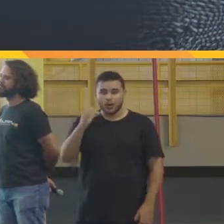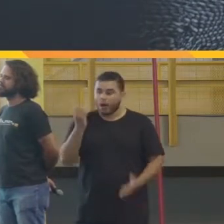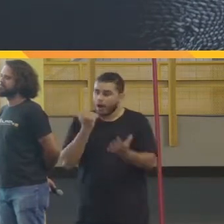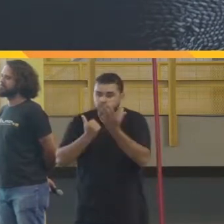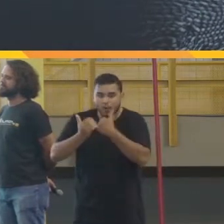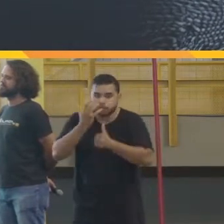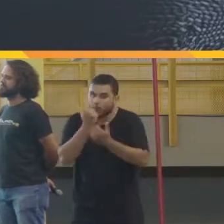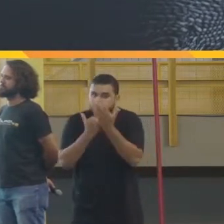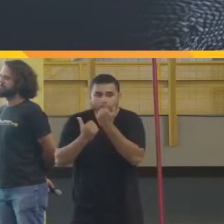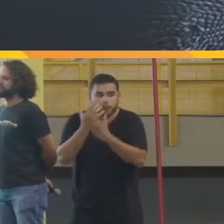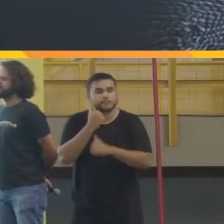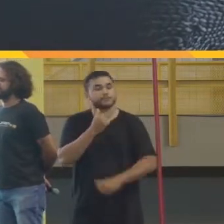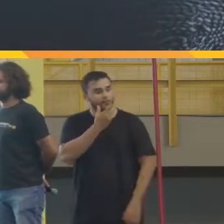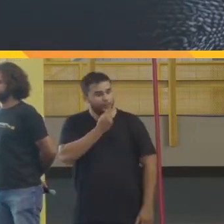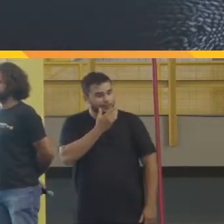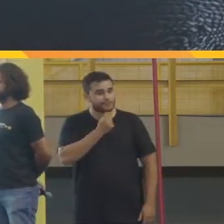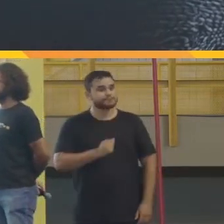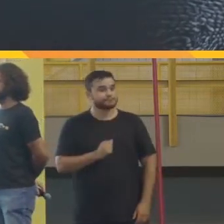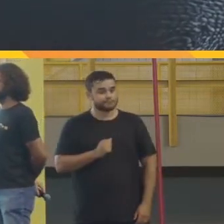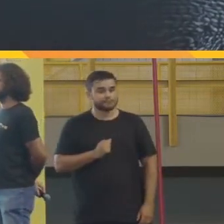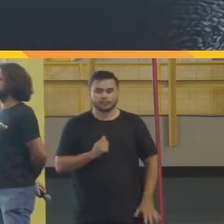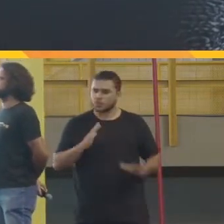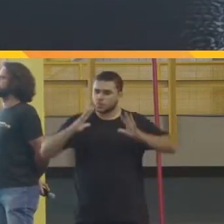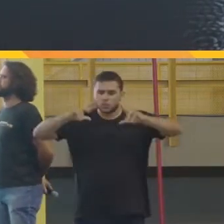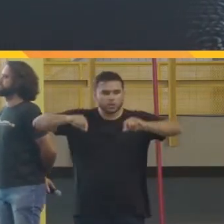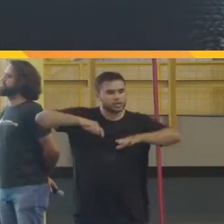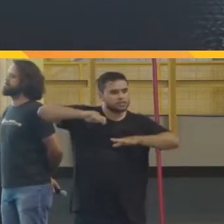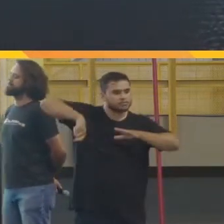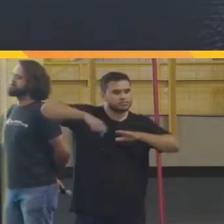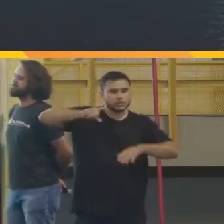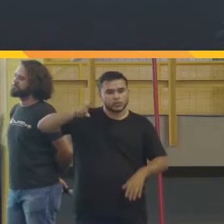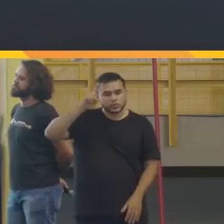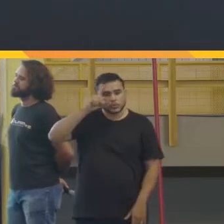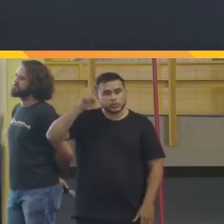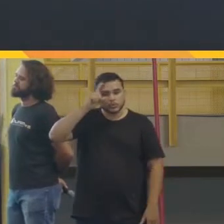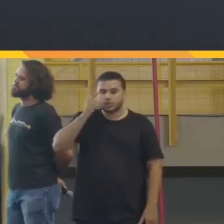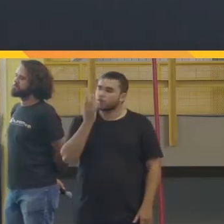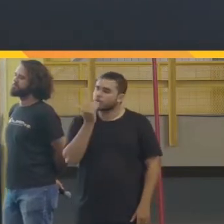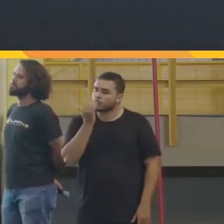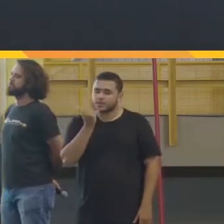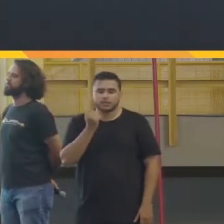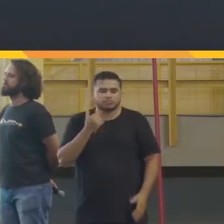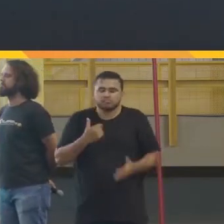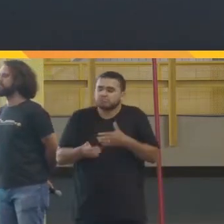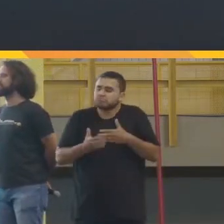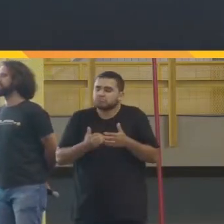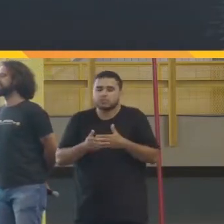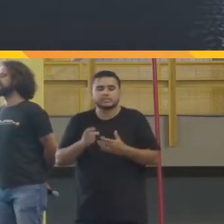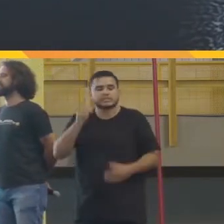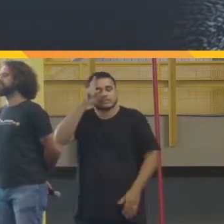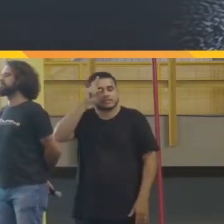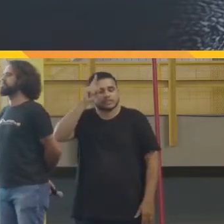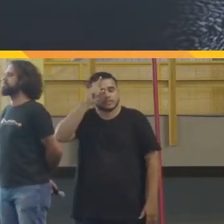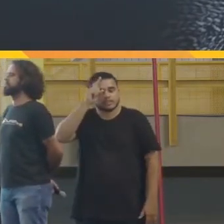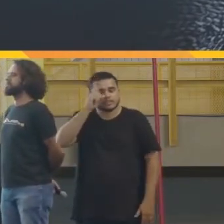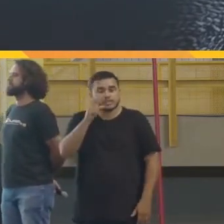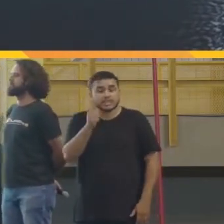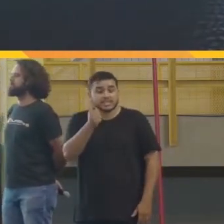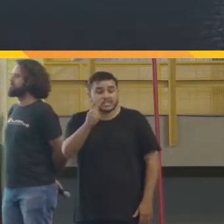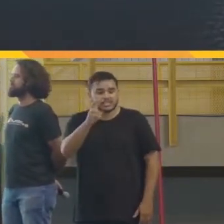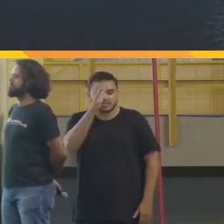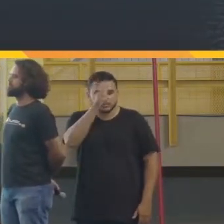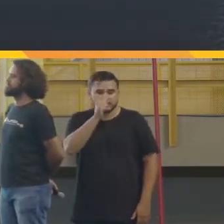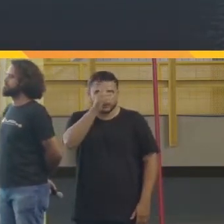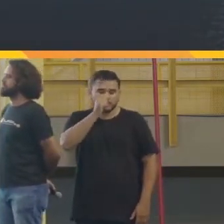Guloso. Dom João mandava preparar todo dia, por mais que ele não comesse, 15